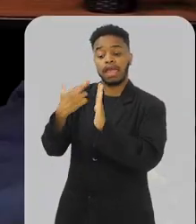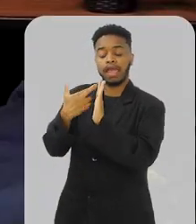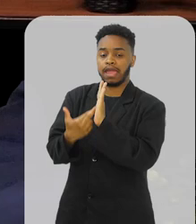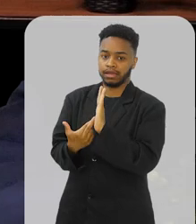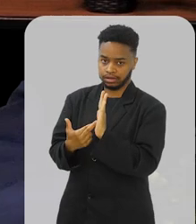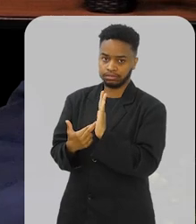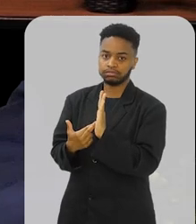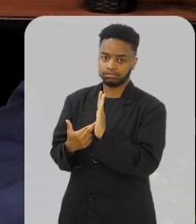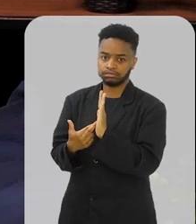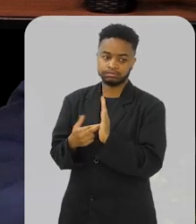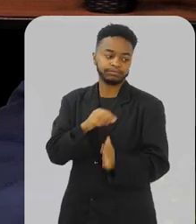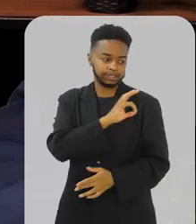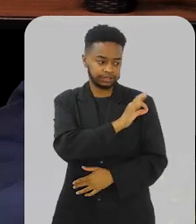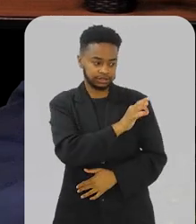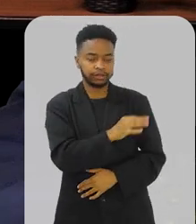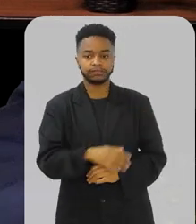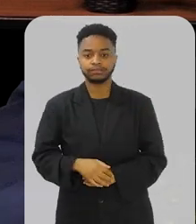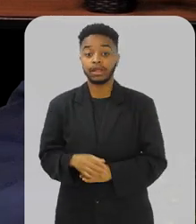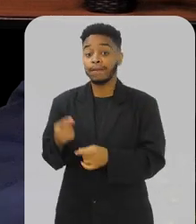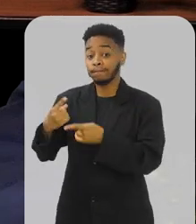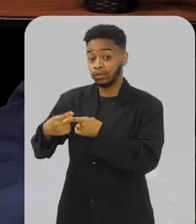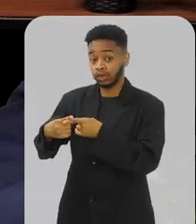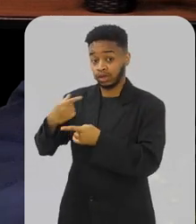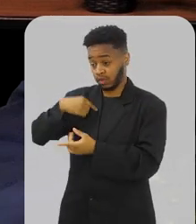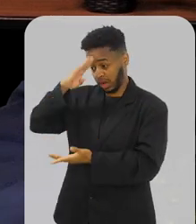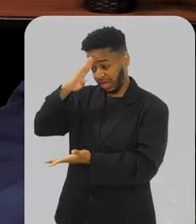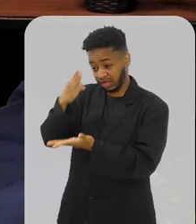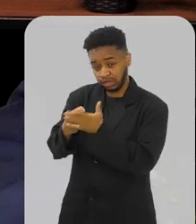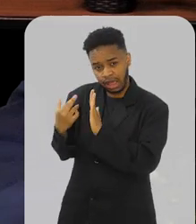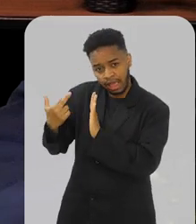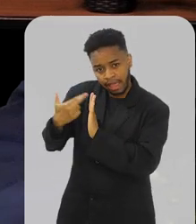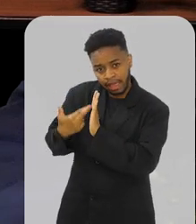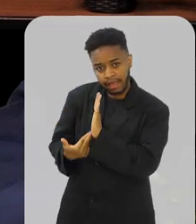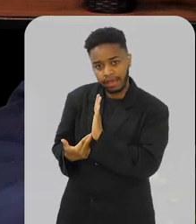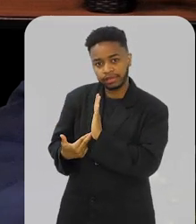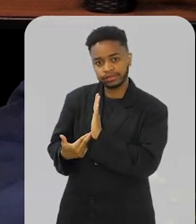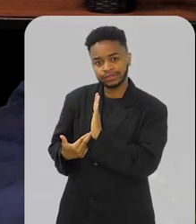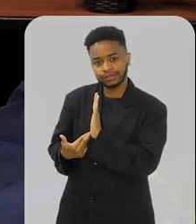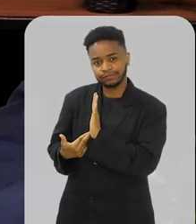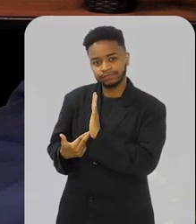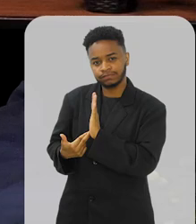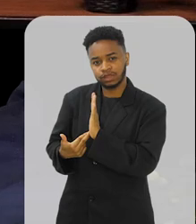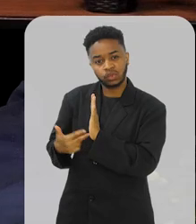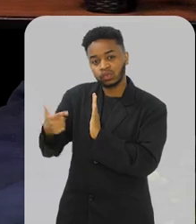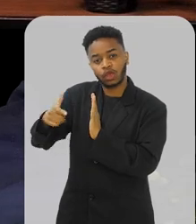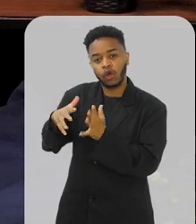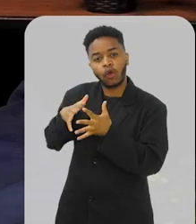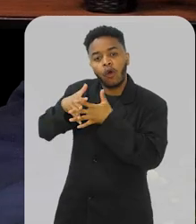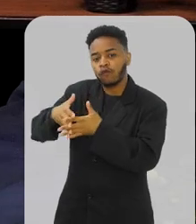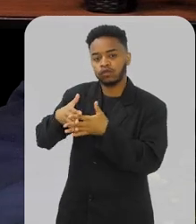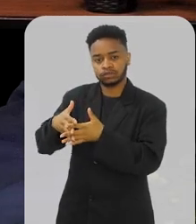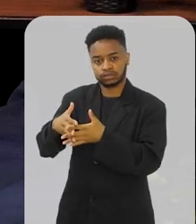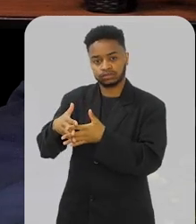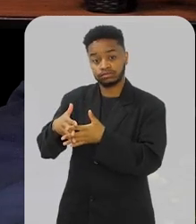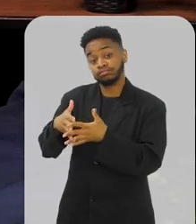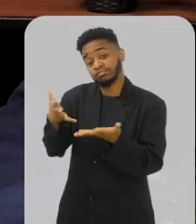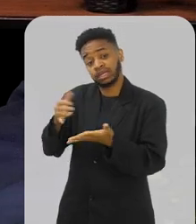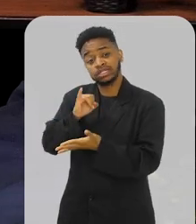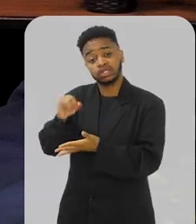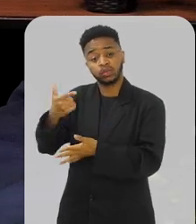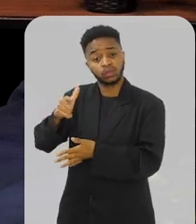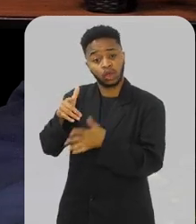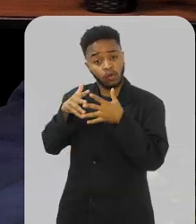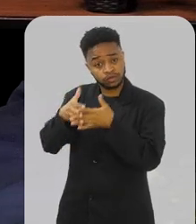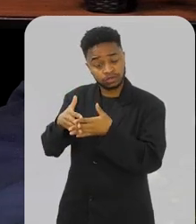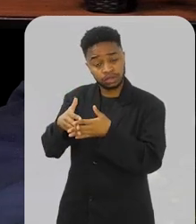disciplinadora. Certo. Eu acredito que a disciplina não gera caos. E não tendo caos, você